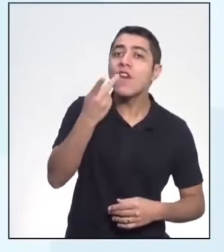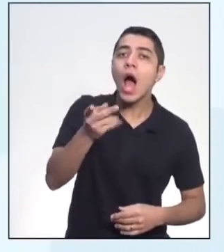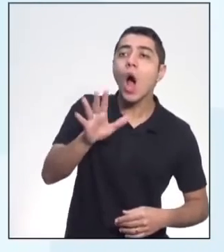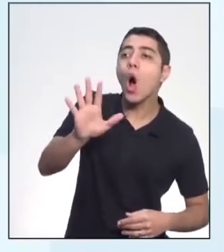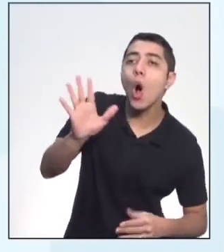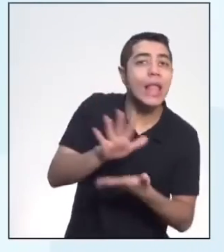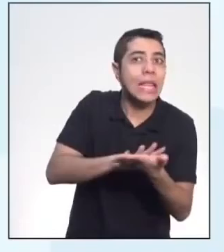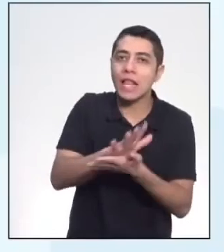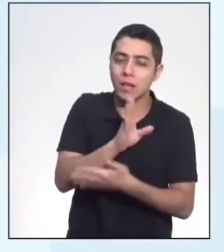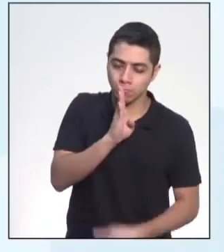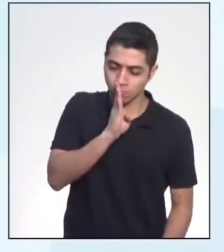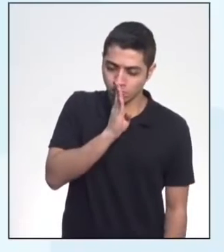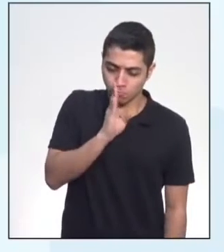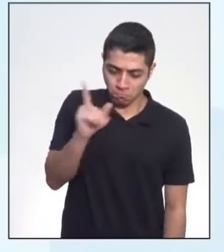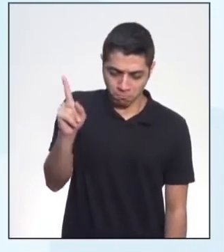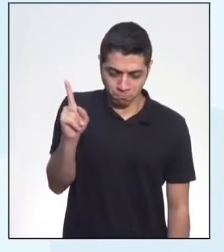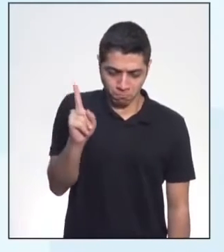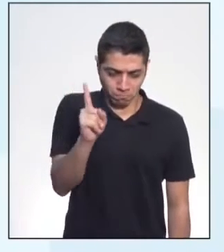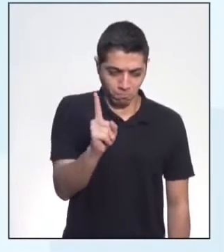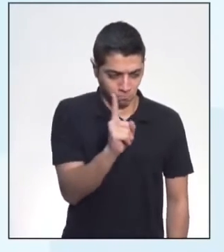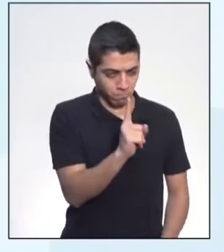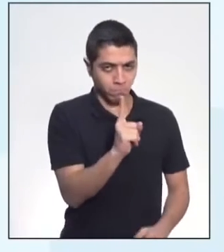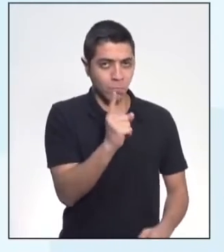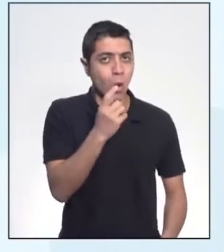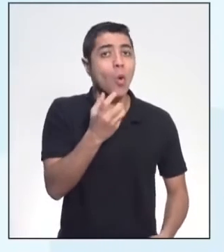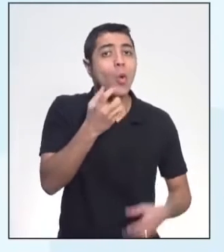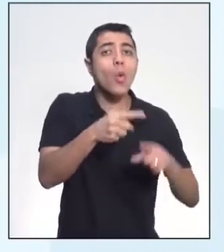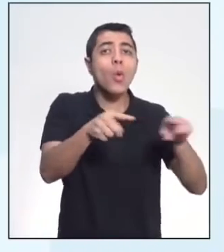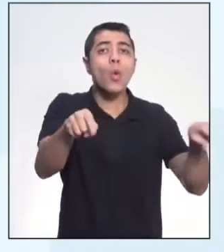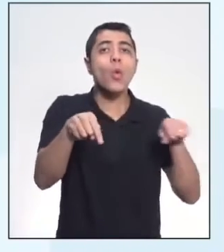porque o pai não tem dinheiro para comprar o tênis que ele quer.